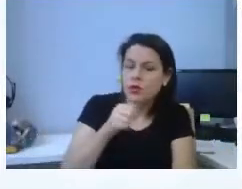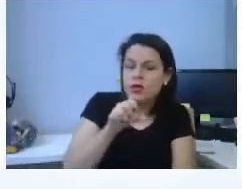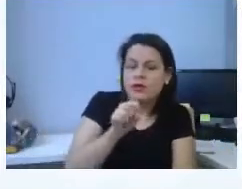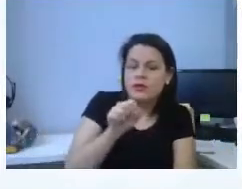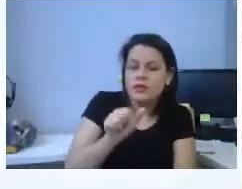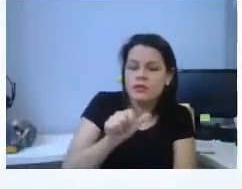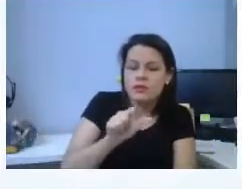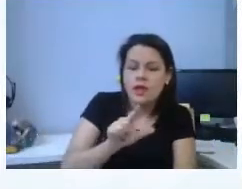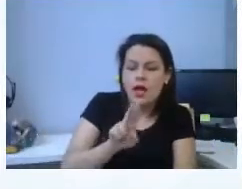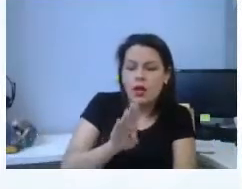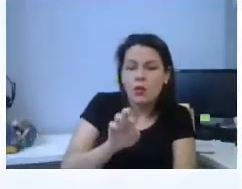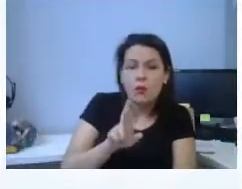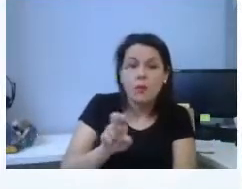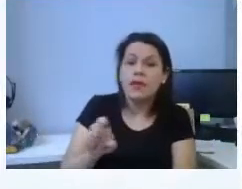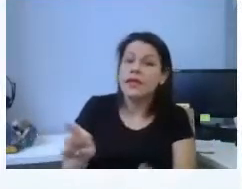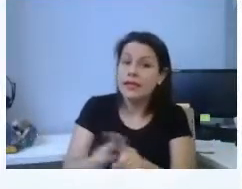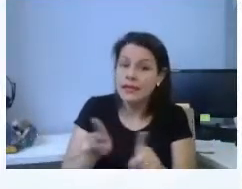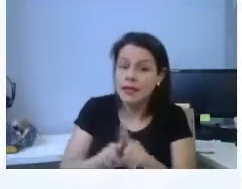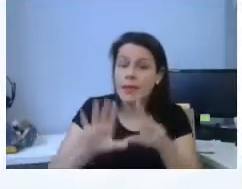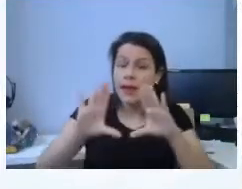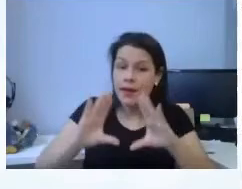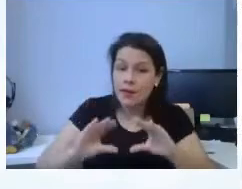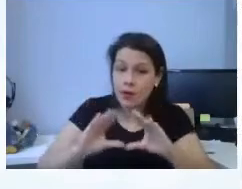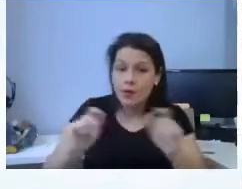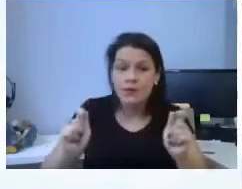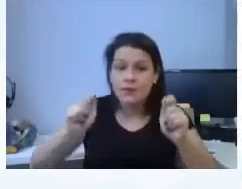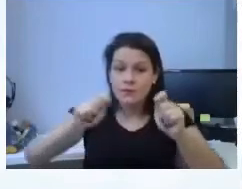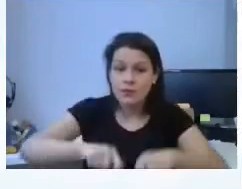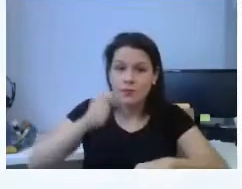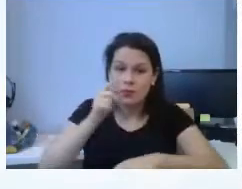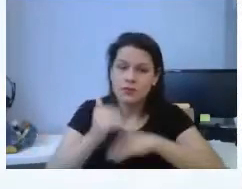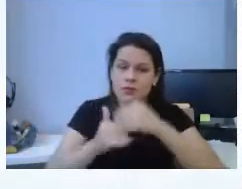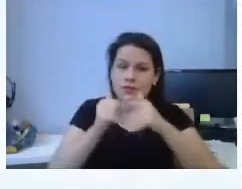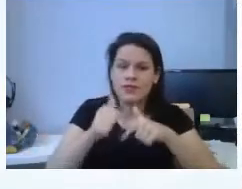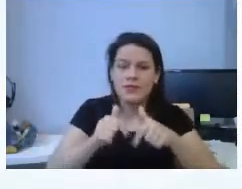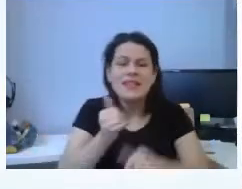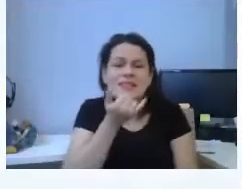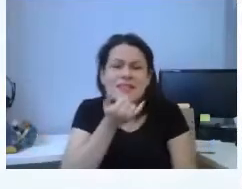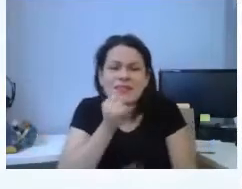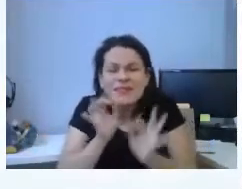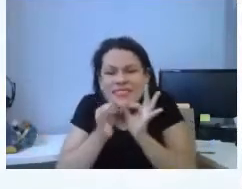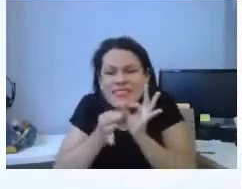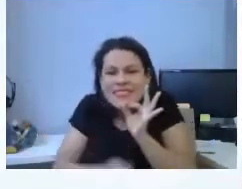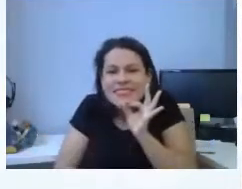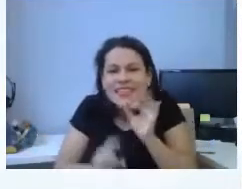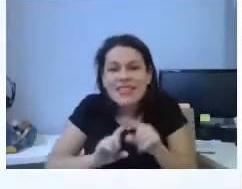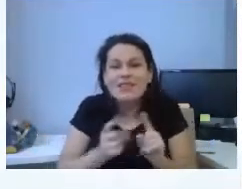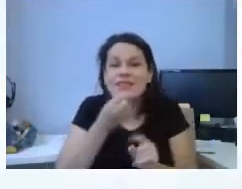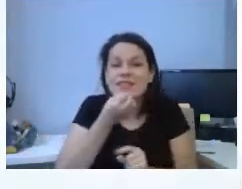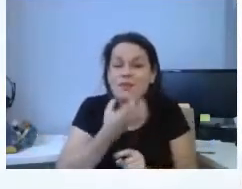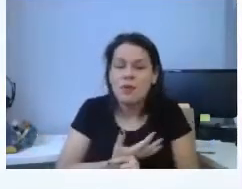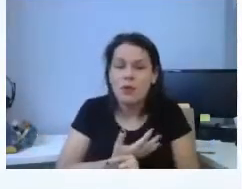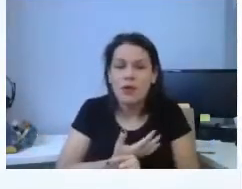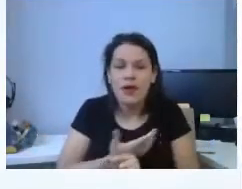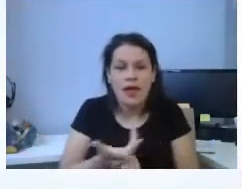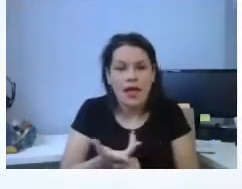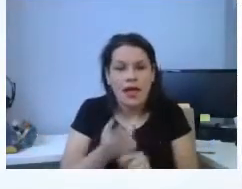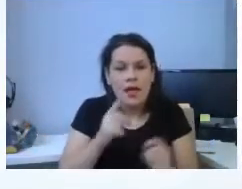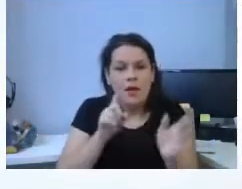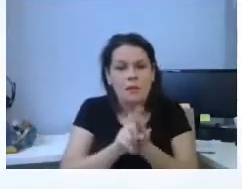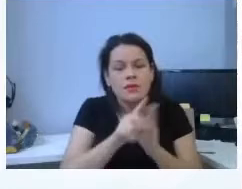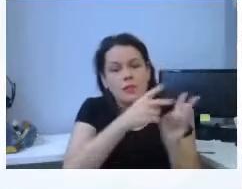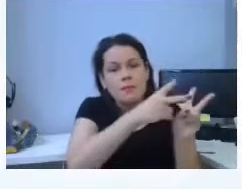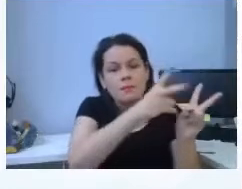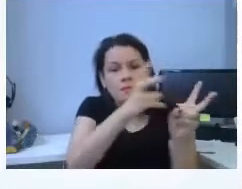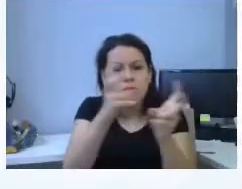e ergonomicamente possível para ser desenvolvido o trabalho. Desculpe se eu falei demais, doutor Alberto, mas é uma visão